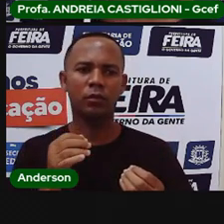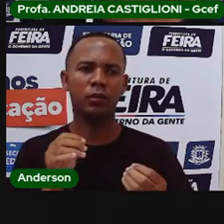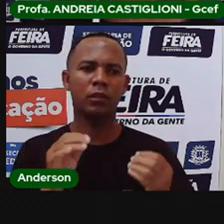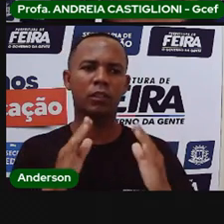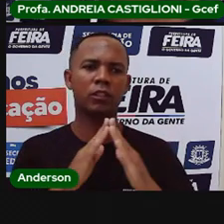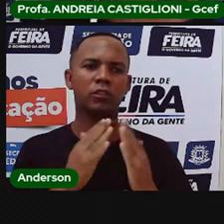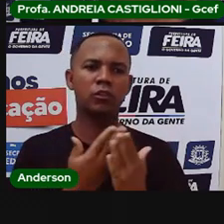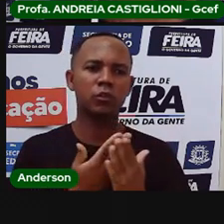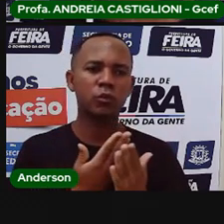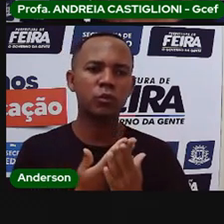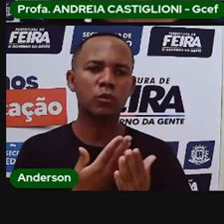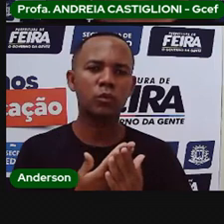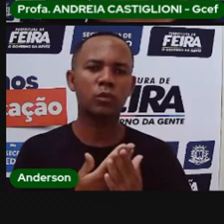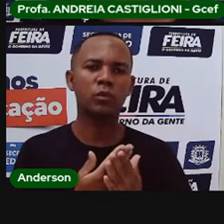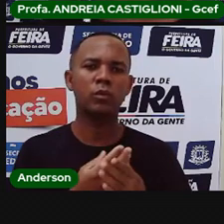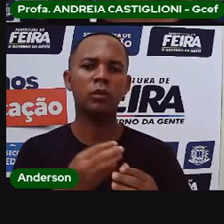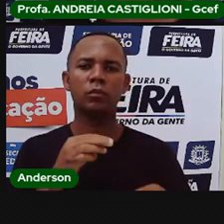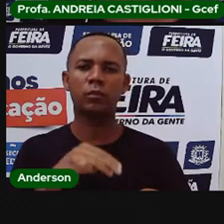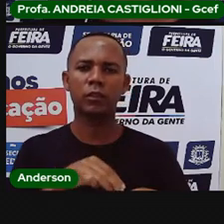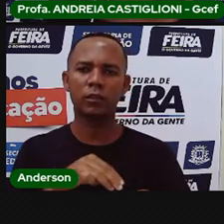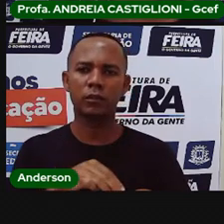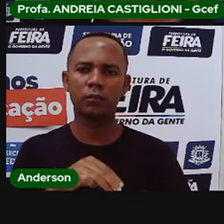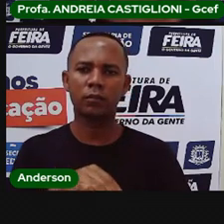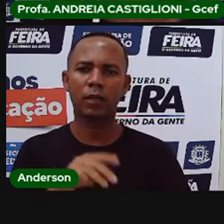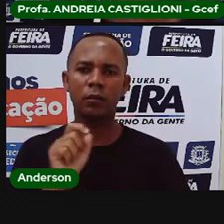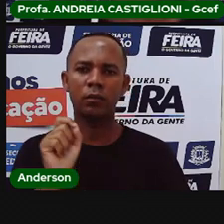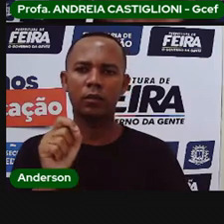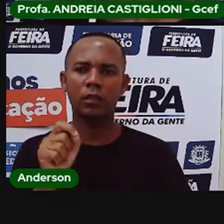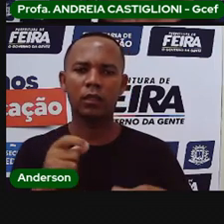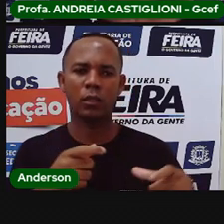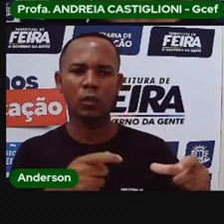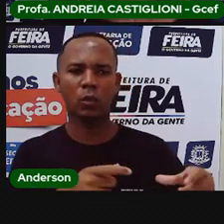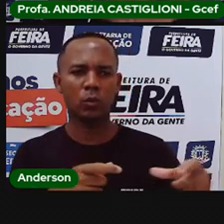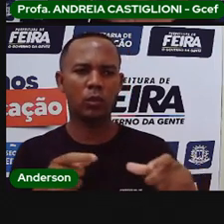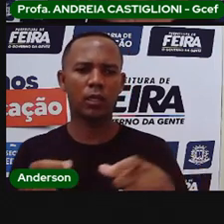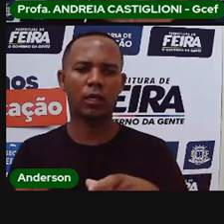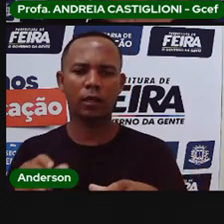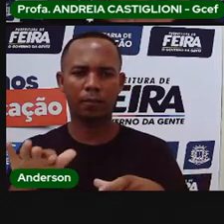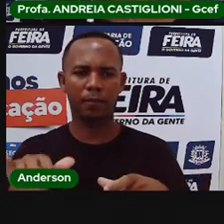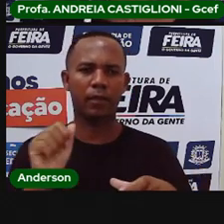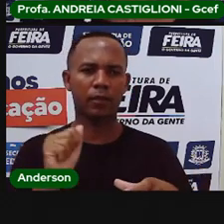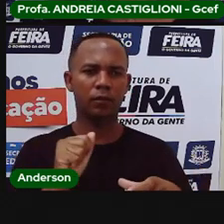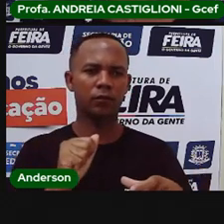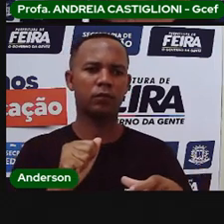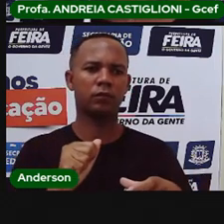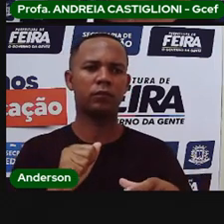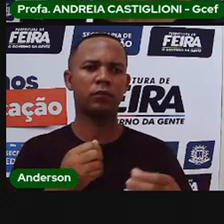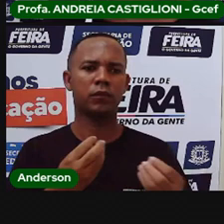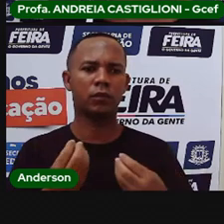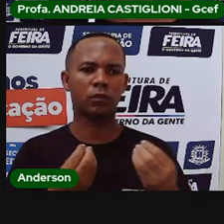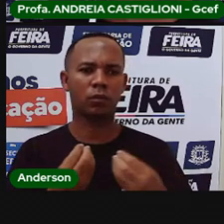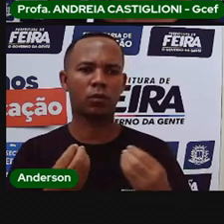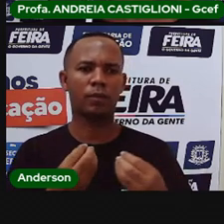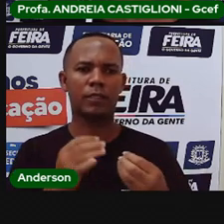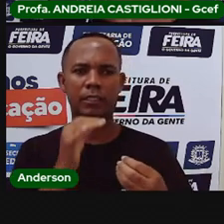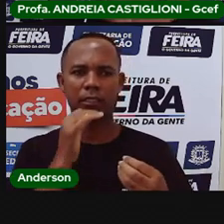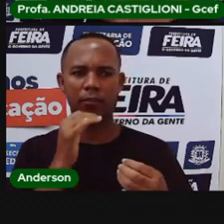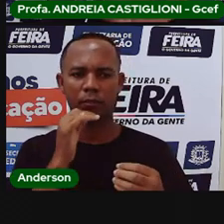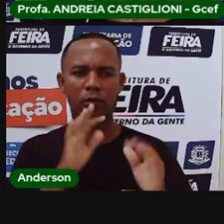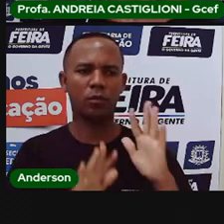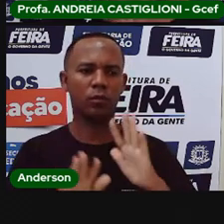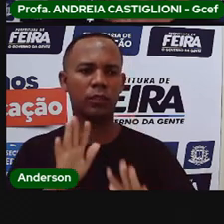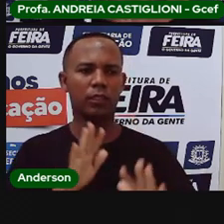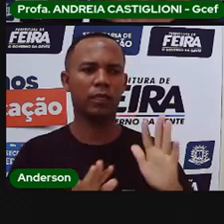rede municipal. Então, com certeza, pegou de algum espaço. Então, a gente tem que ter o cuidado, até quando a gente utiliza essas fontes,